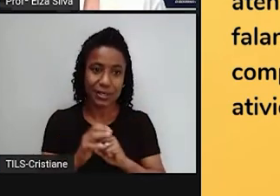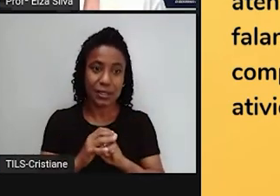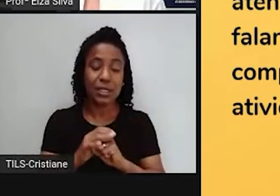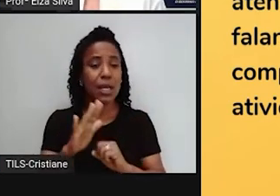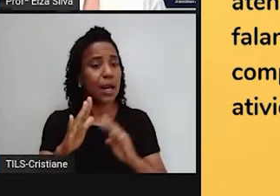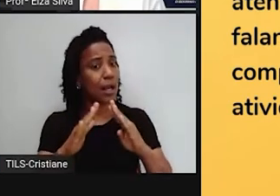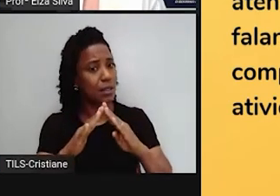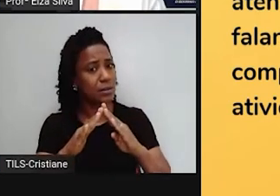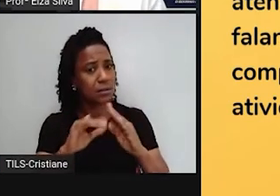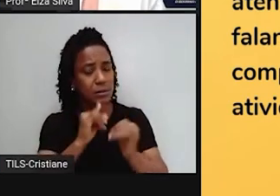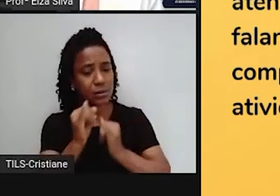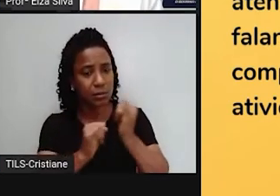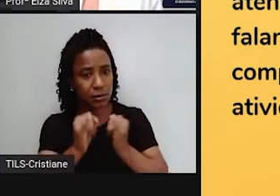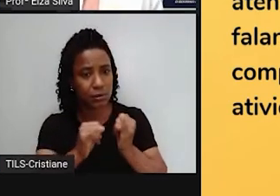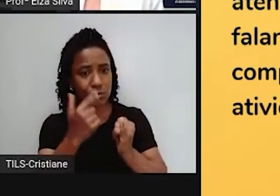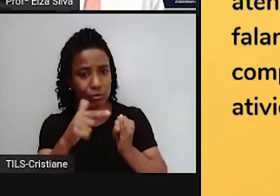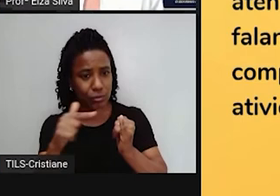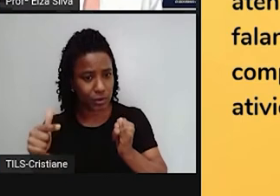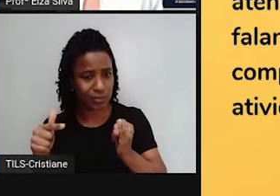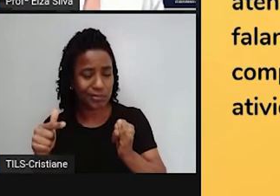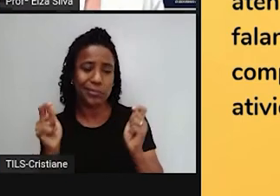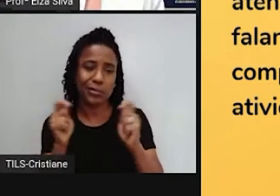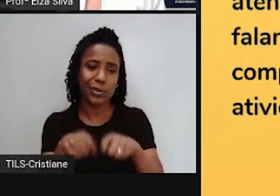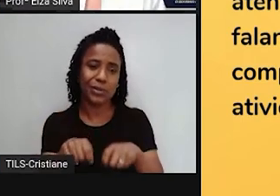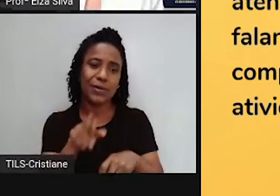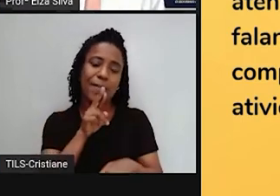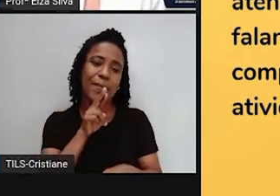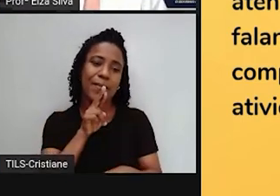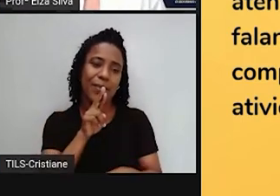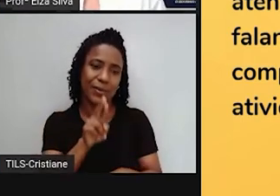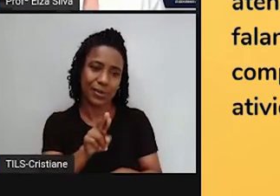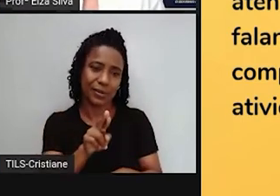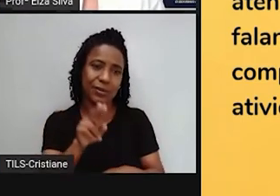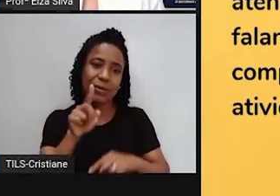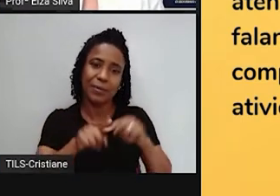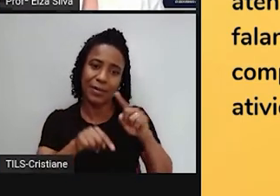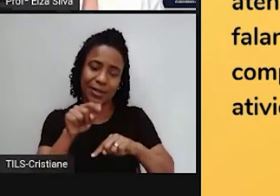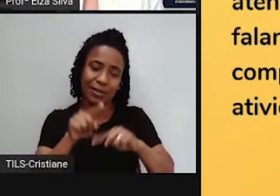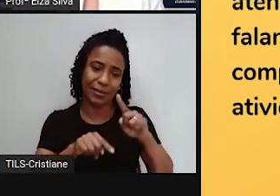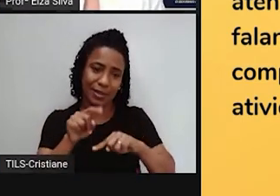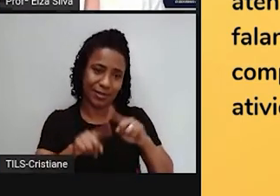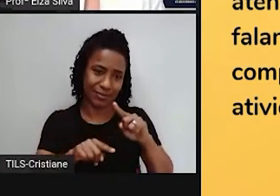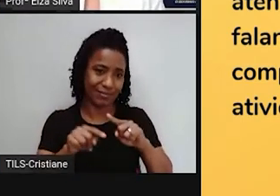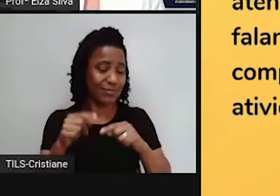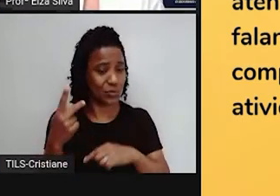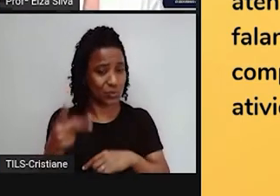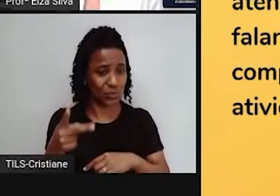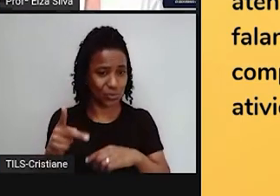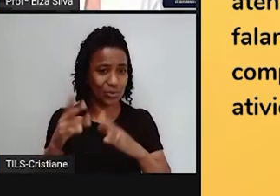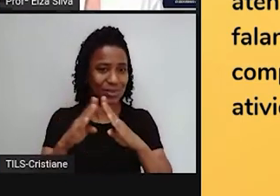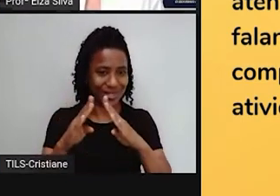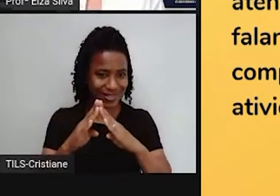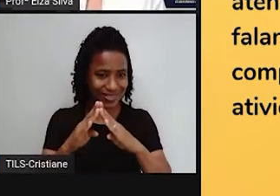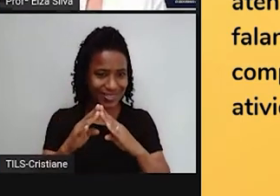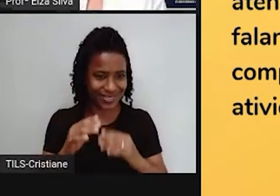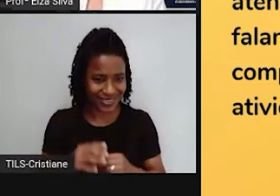internet, então tente responder essa atividade com os materiais que você dispõe. Let's